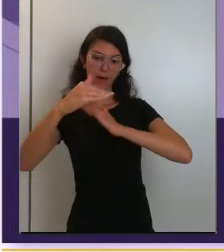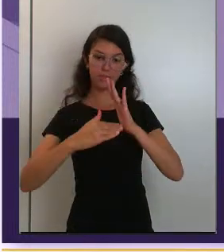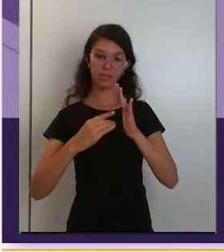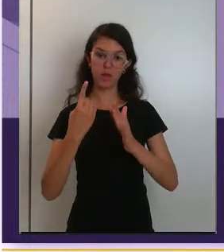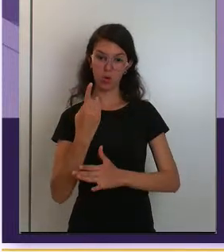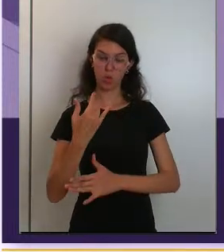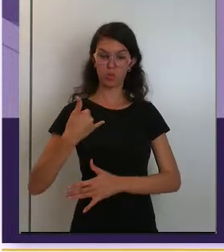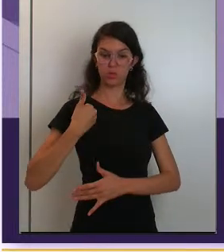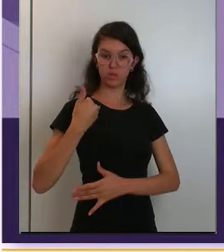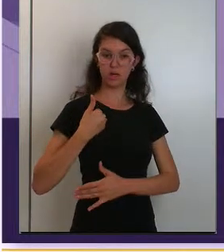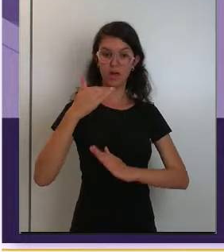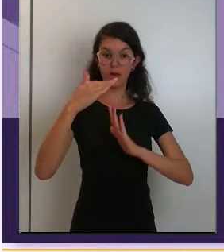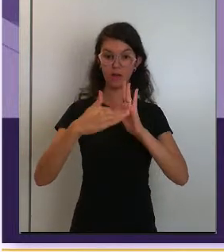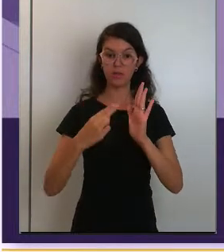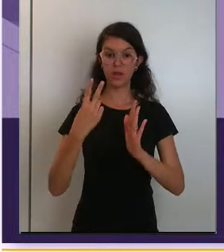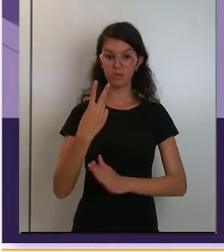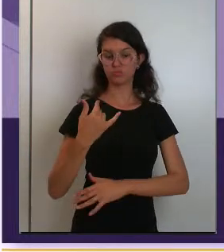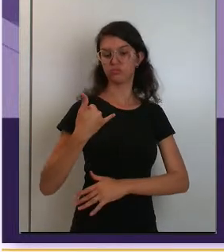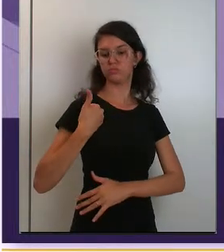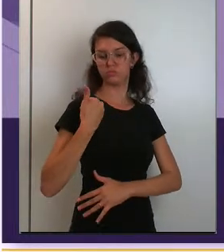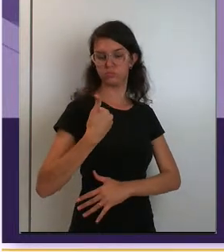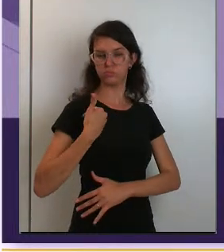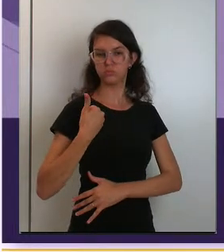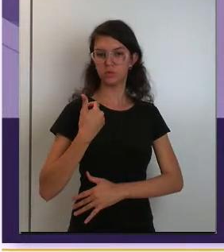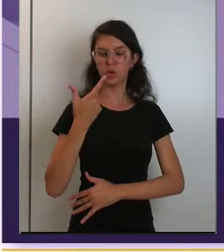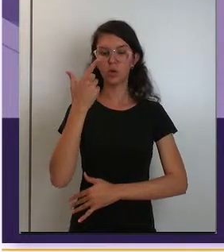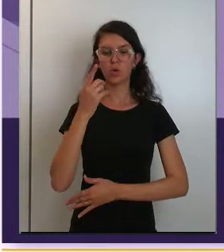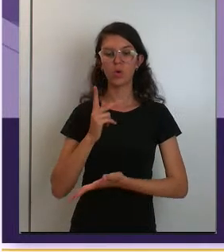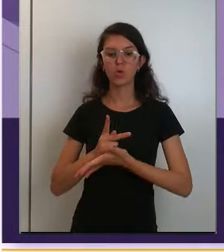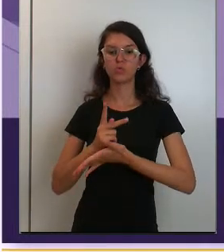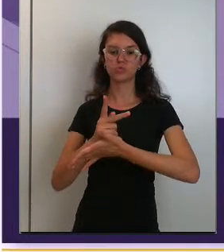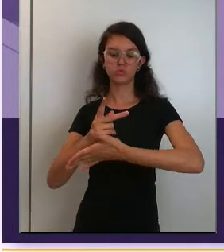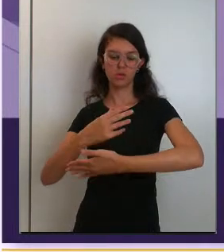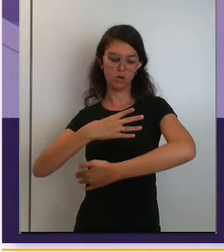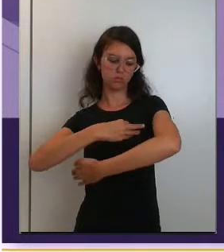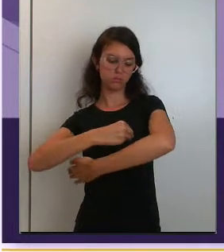até os 2 anos de vida, essa prevalência de